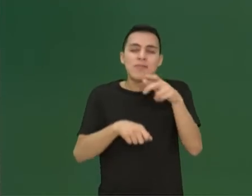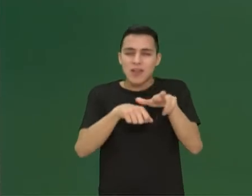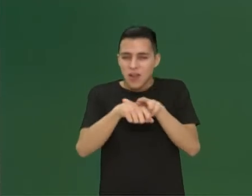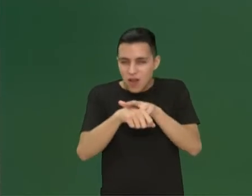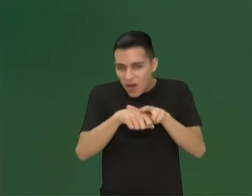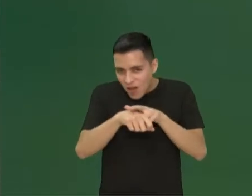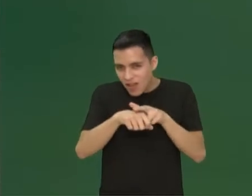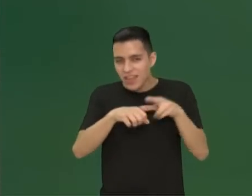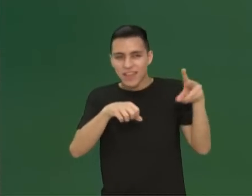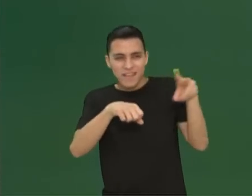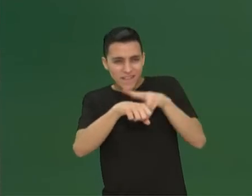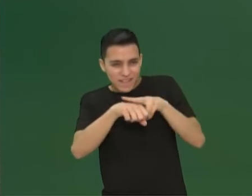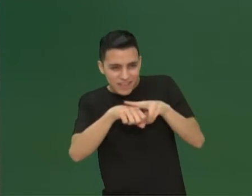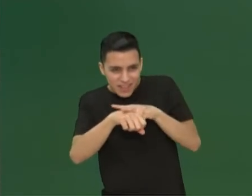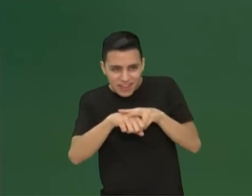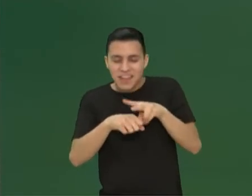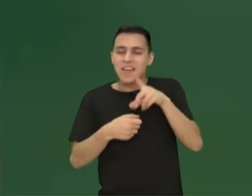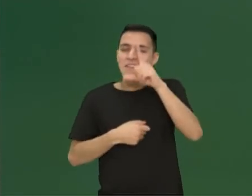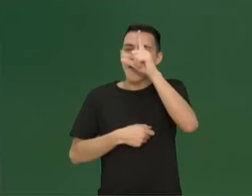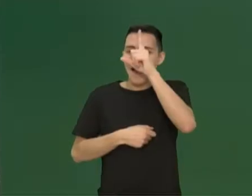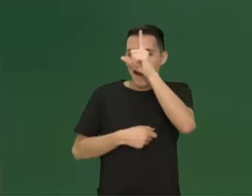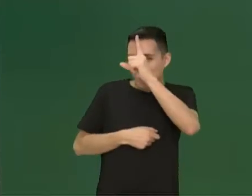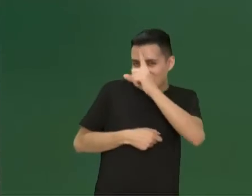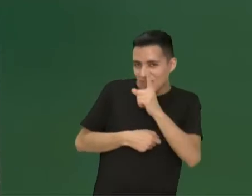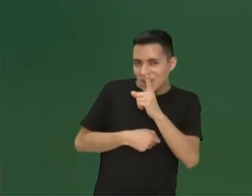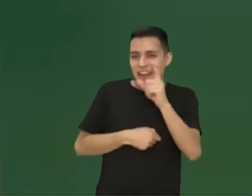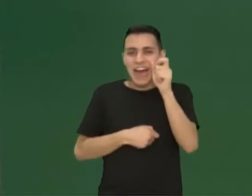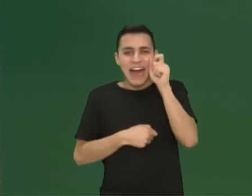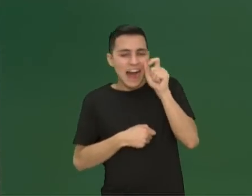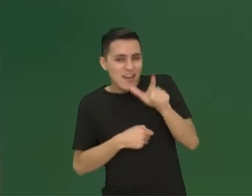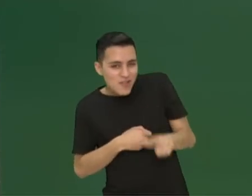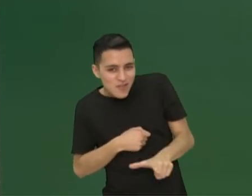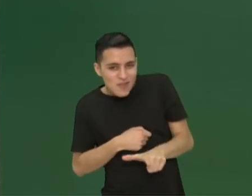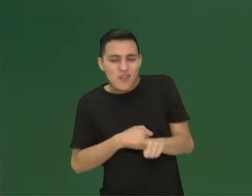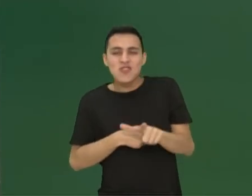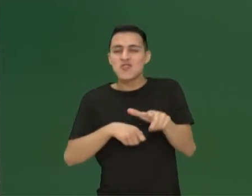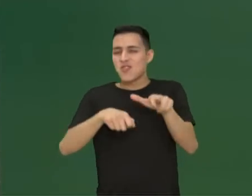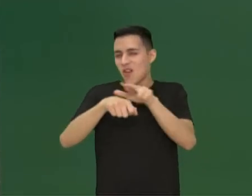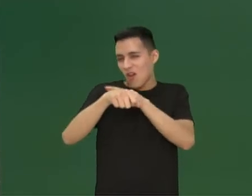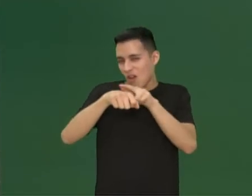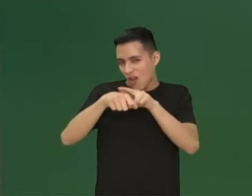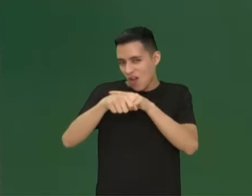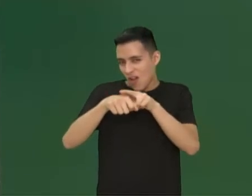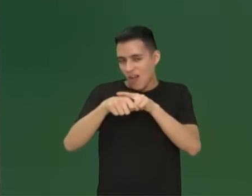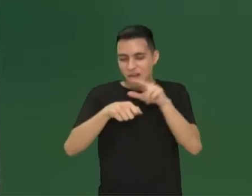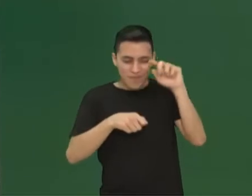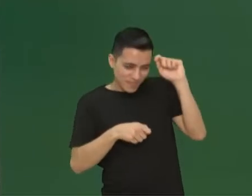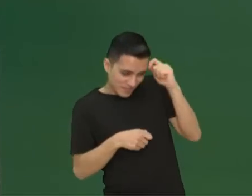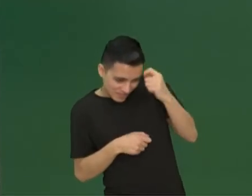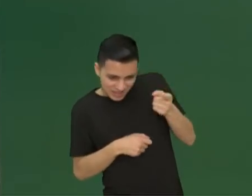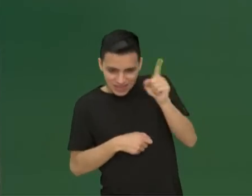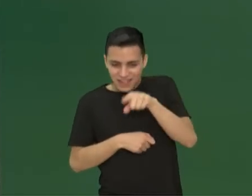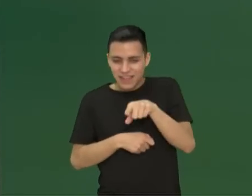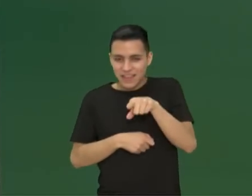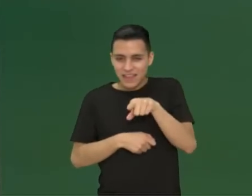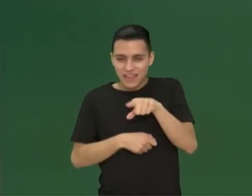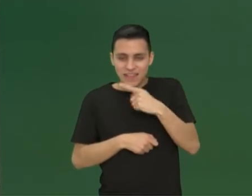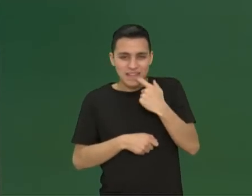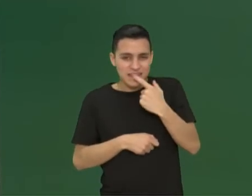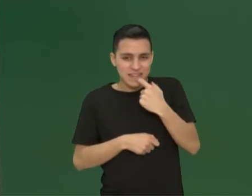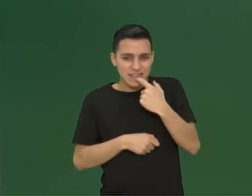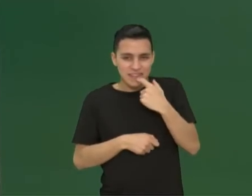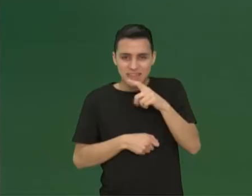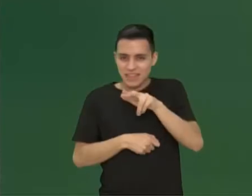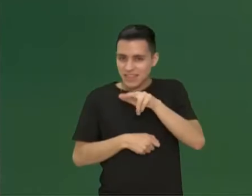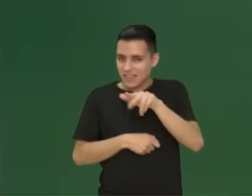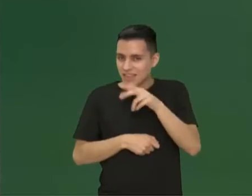roxo, verde, amarelo, azul, roxo, preto, vermelho. Ai, meu